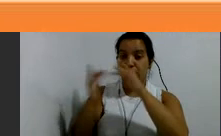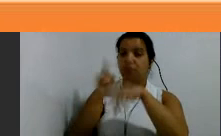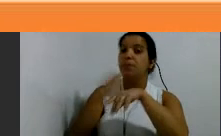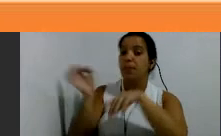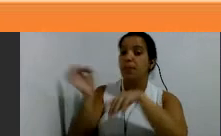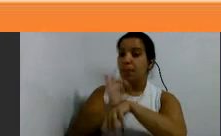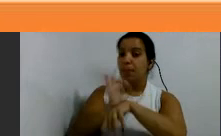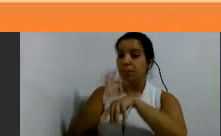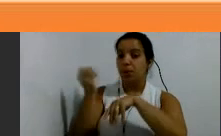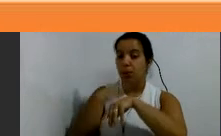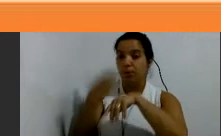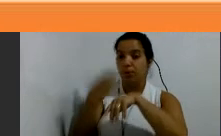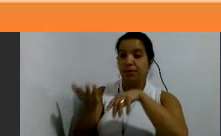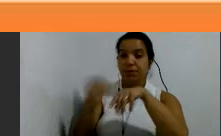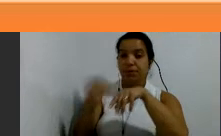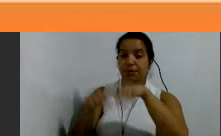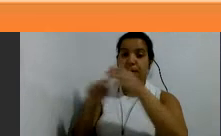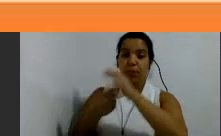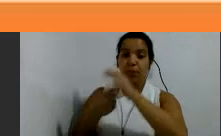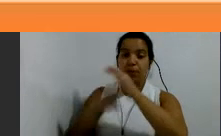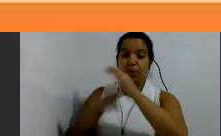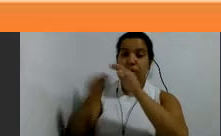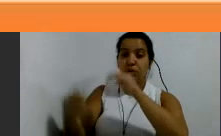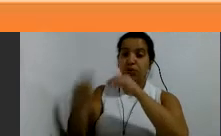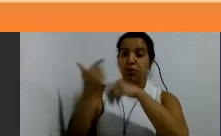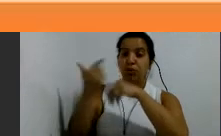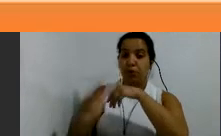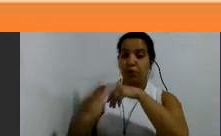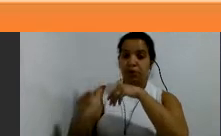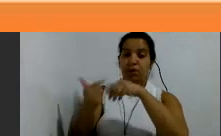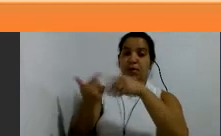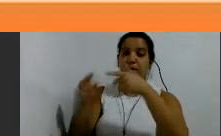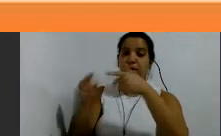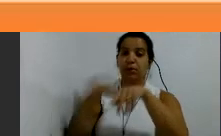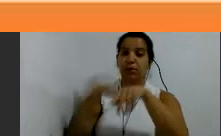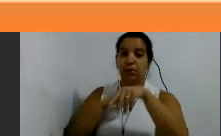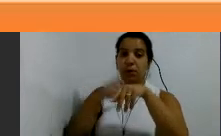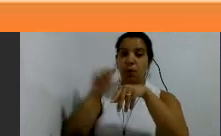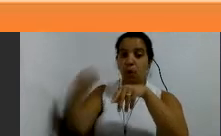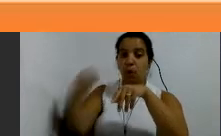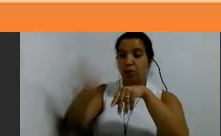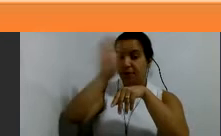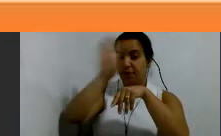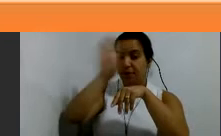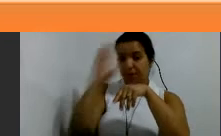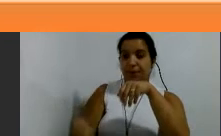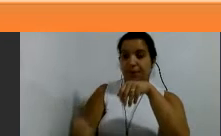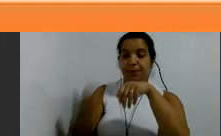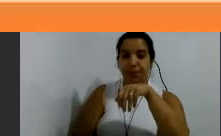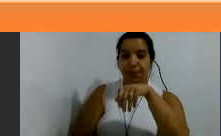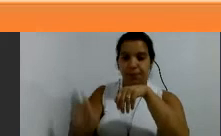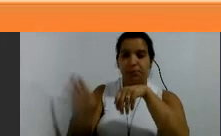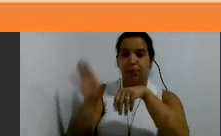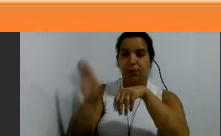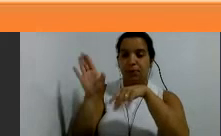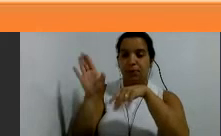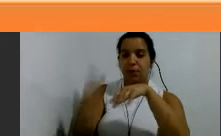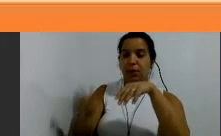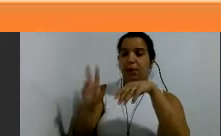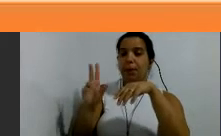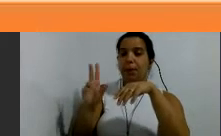se multiplica. Quando ele rompe de novo, aí você tem outro pico febril. A cada vez que a gente tem essa crise